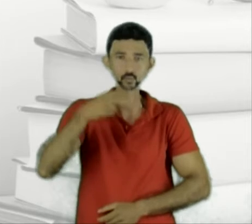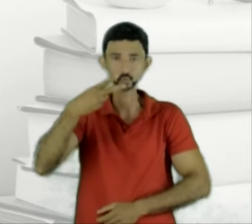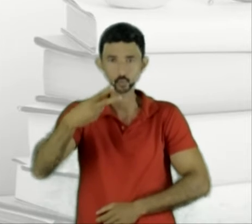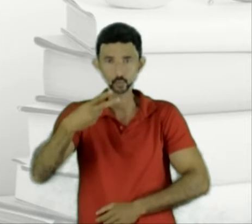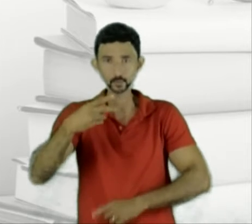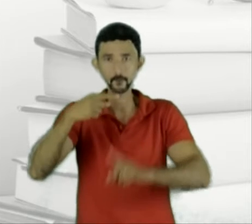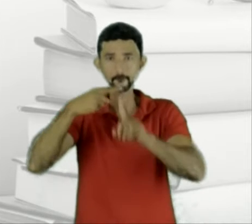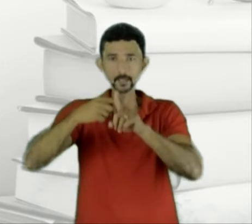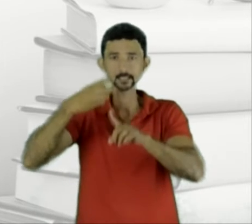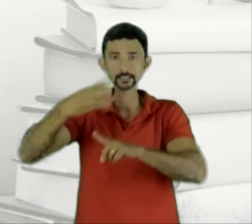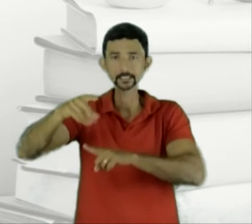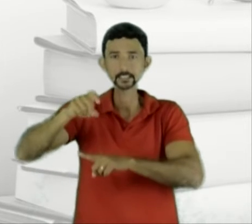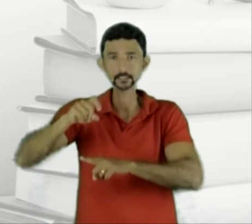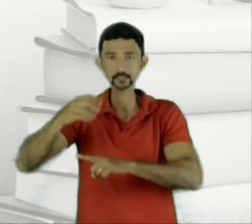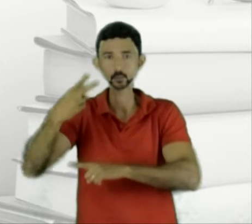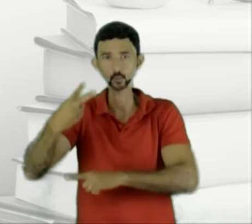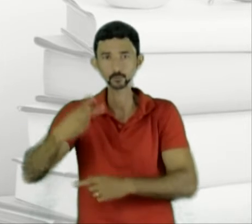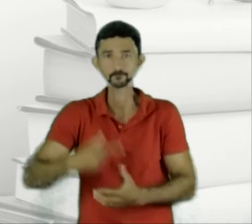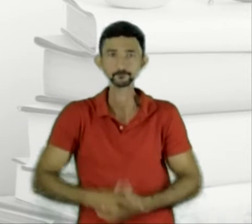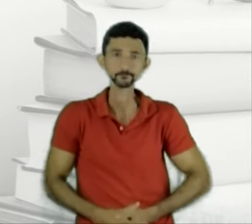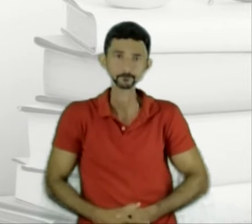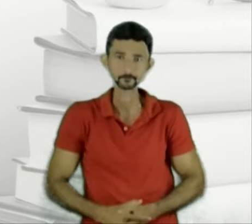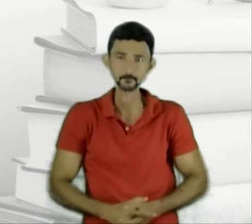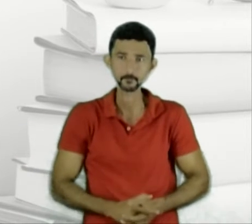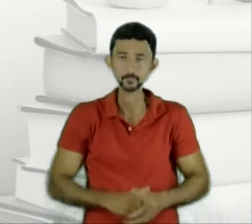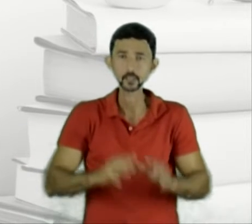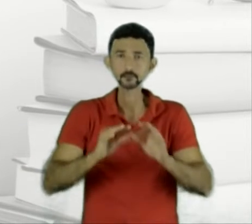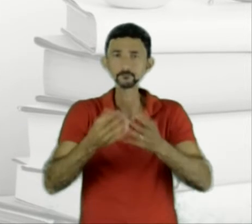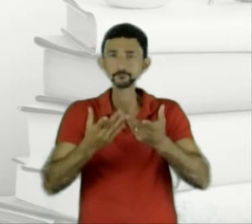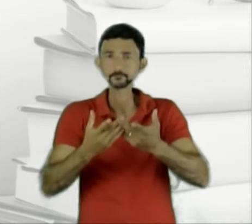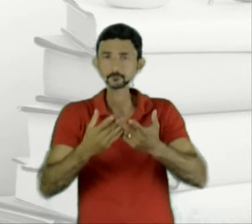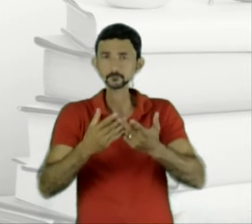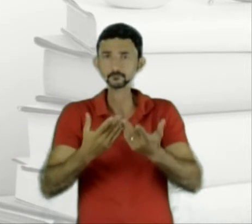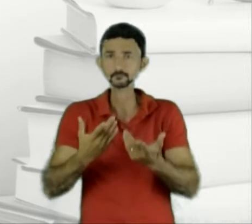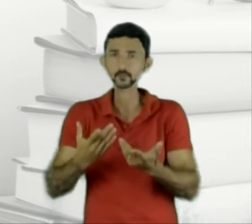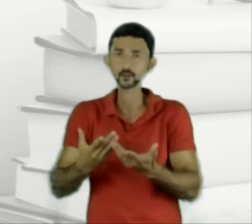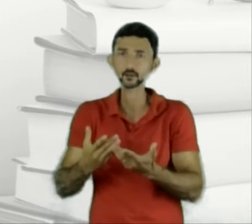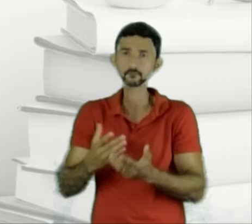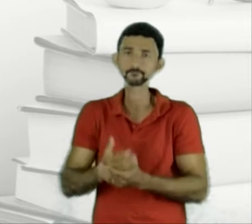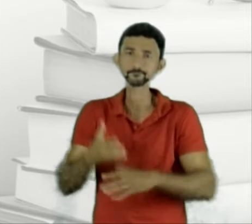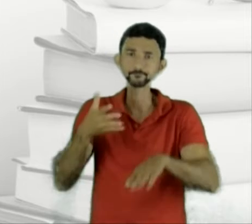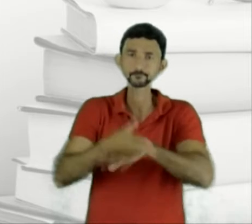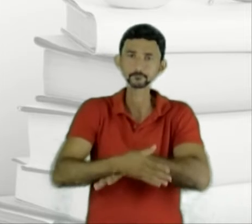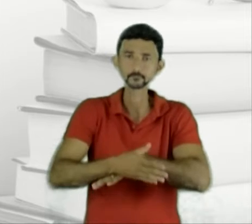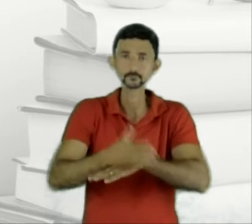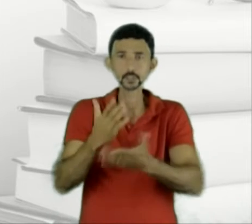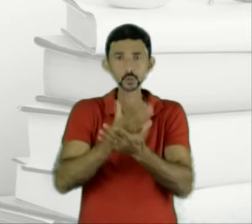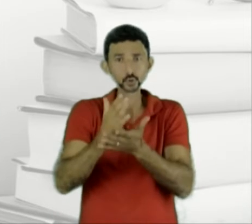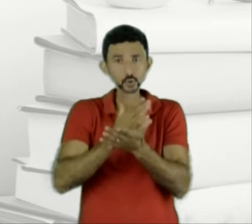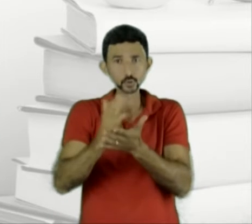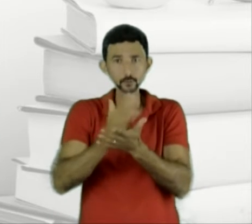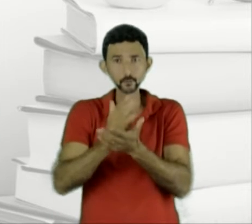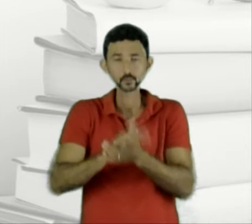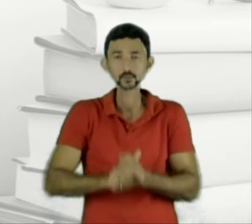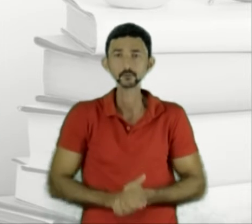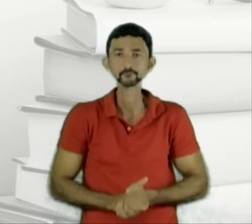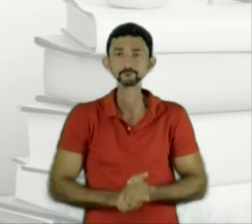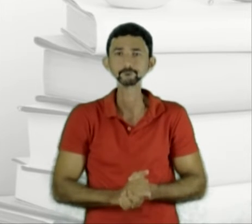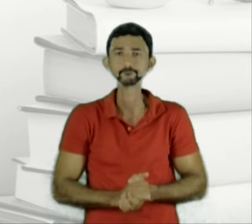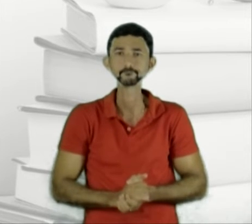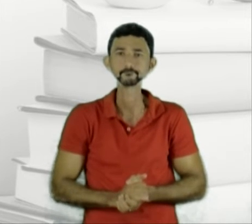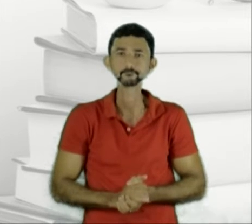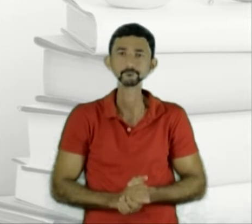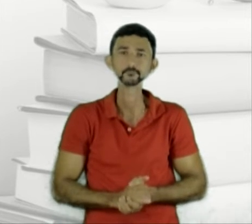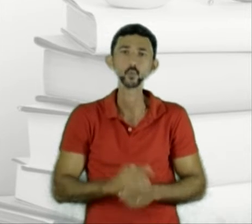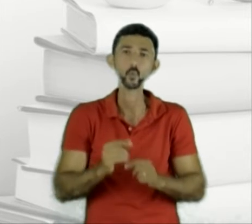quadrado mais 3x ao quadrado, eu posso simplesmente dizer o quê? Aplicando a propriedade distributiva,